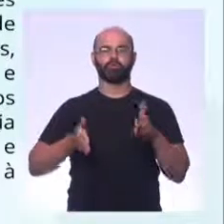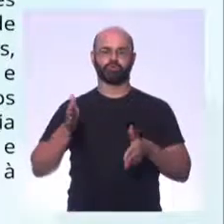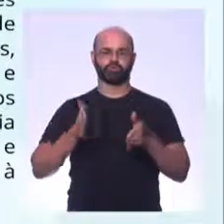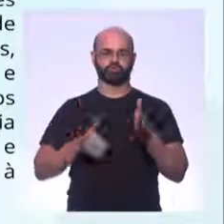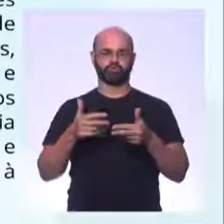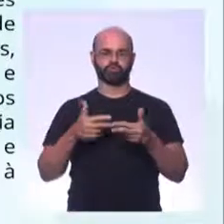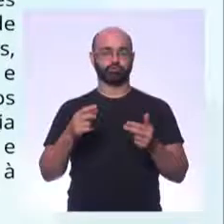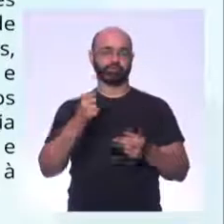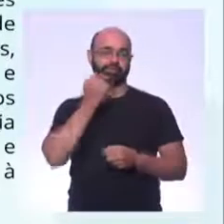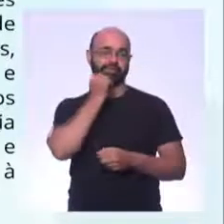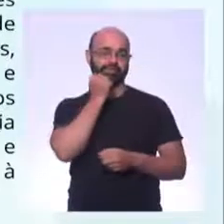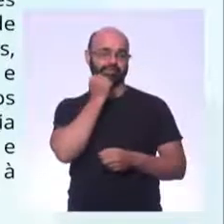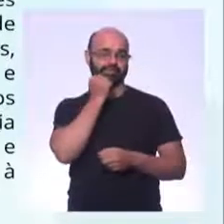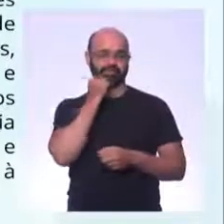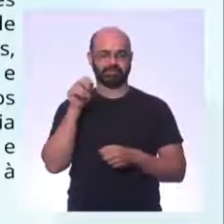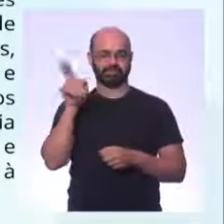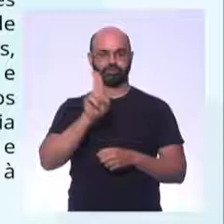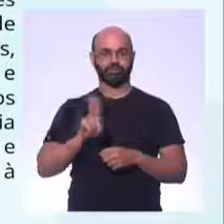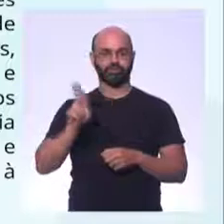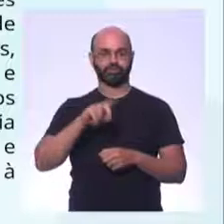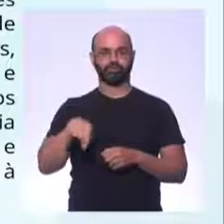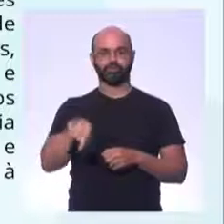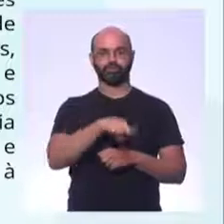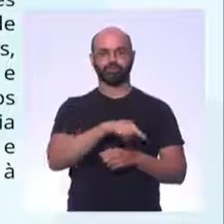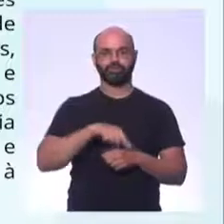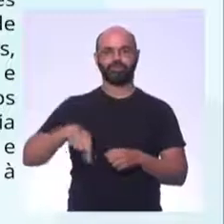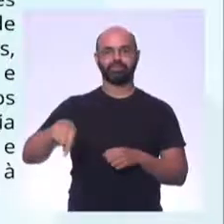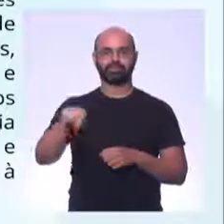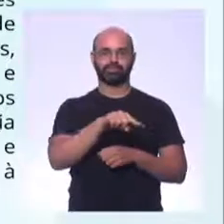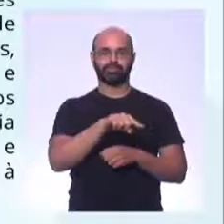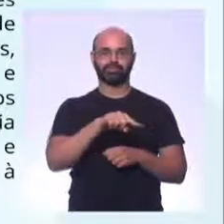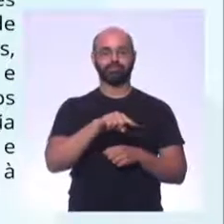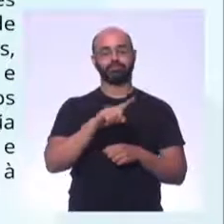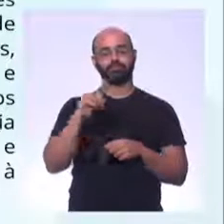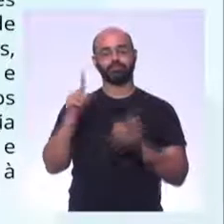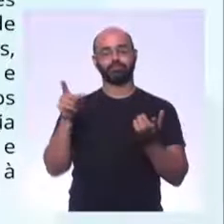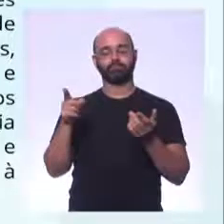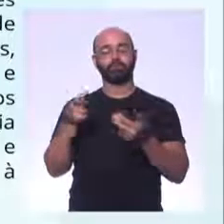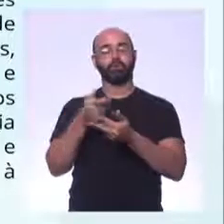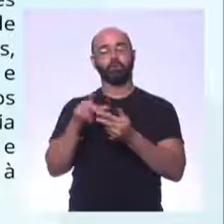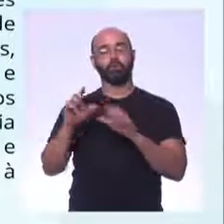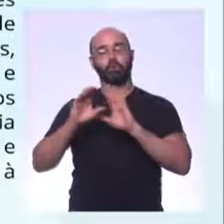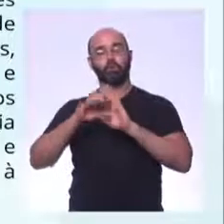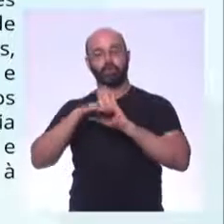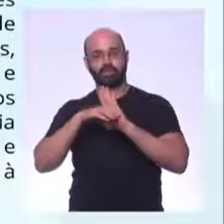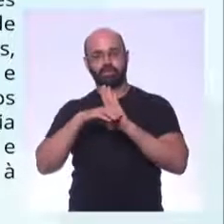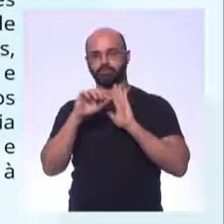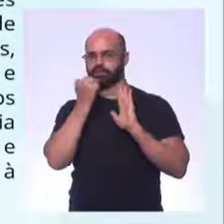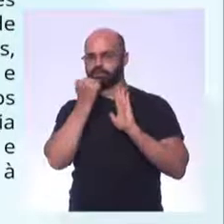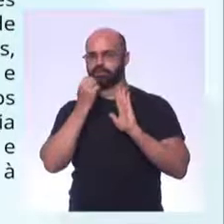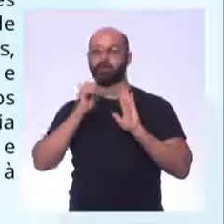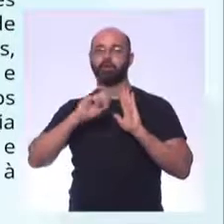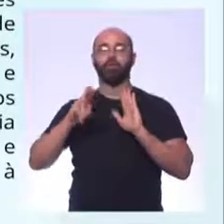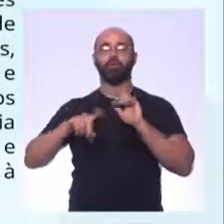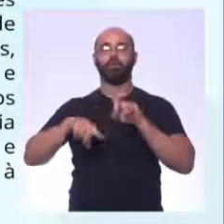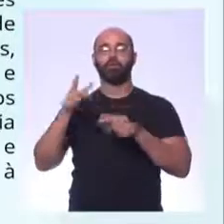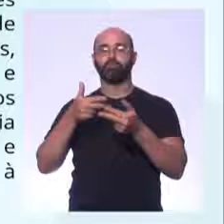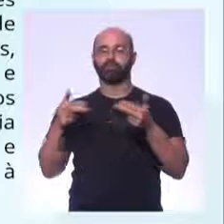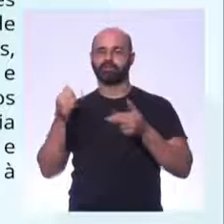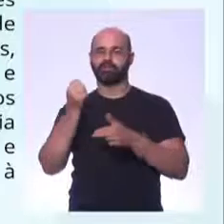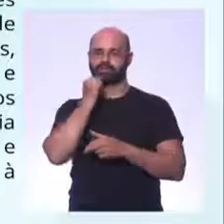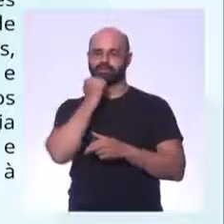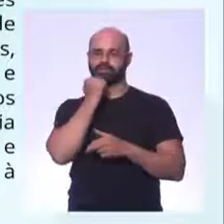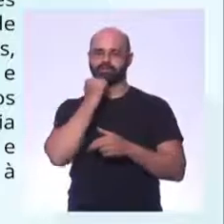da ciência ou de objetos da ciência. A outra habilidade proposta para